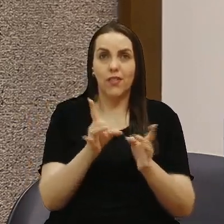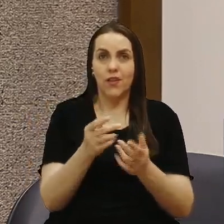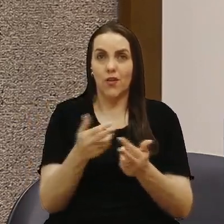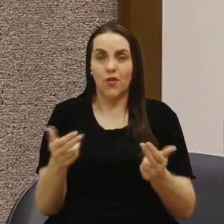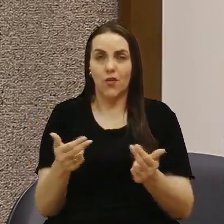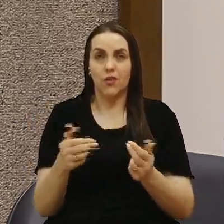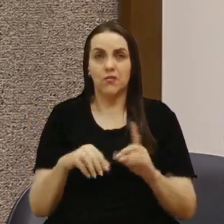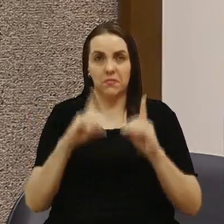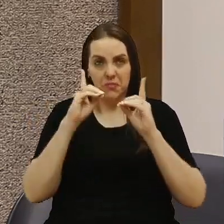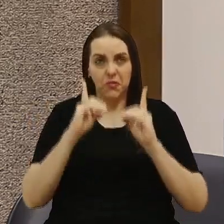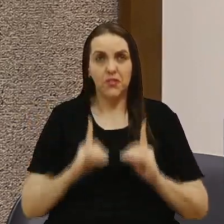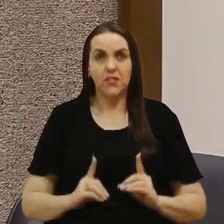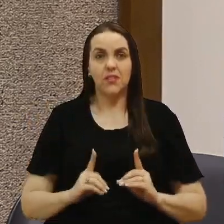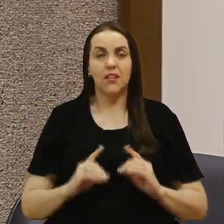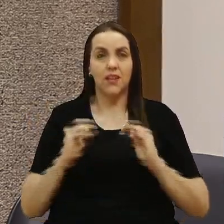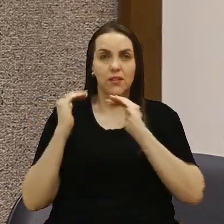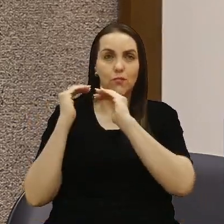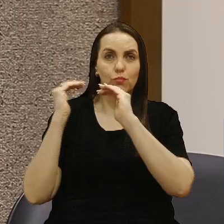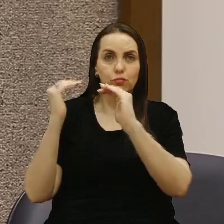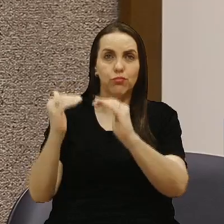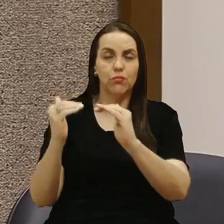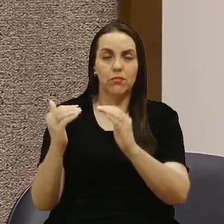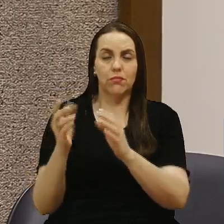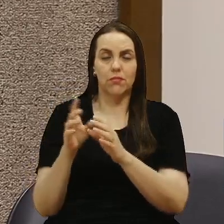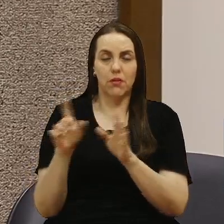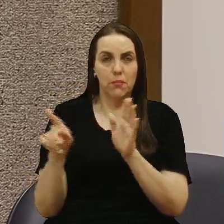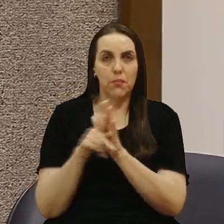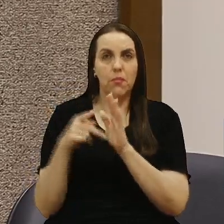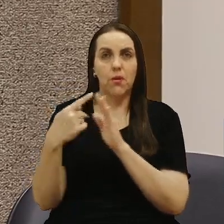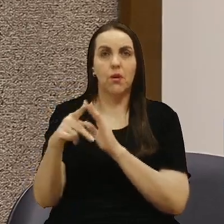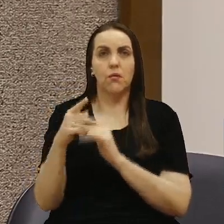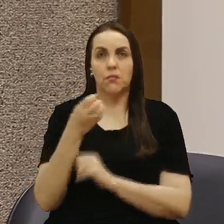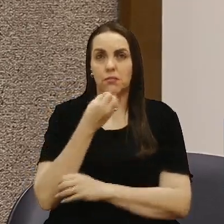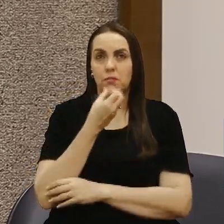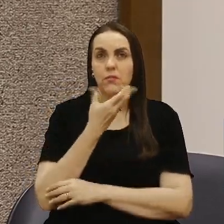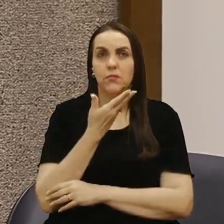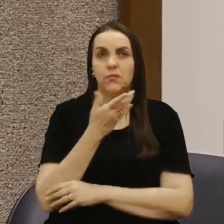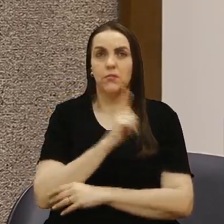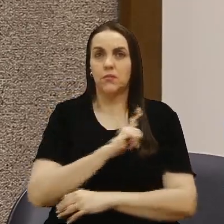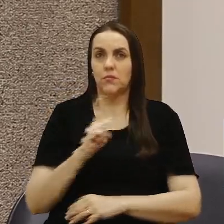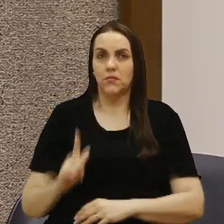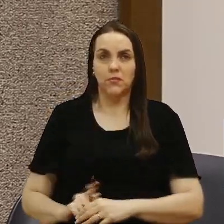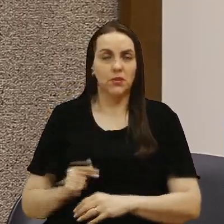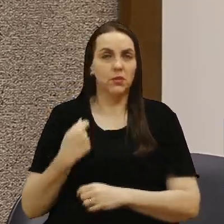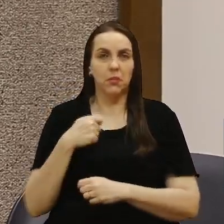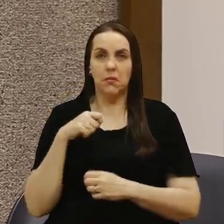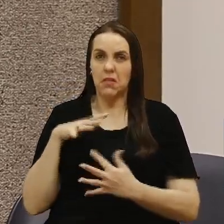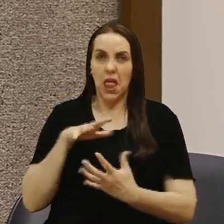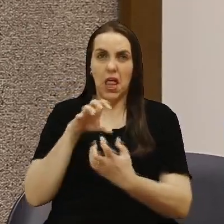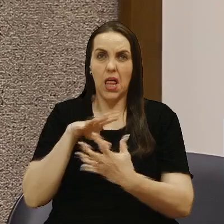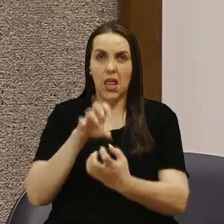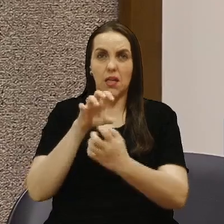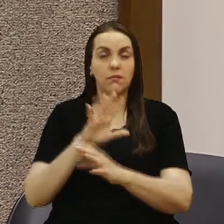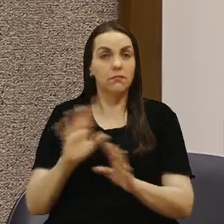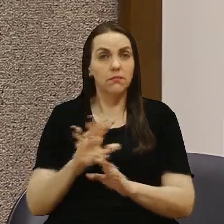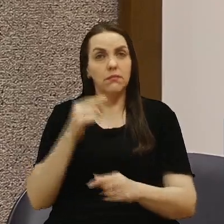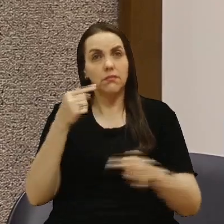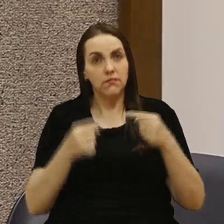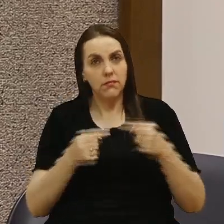num lugar bom. O governo não precisou de truculência, fez com